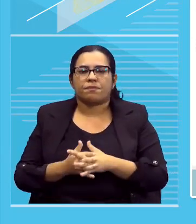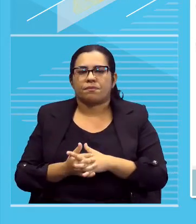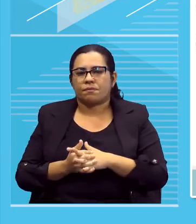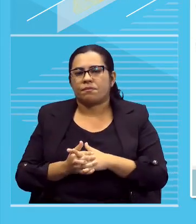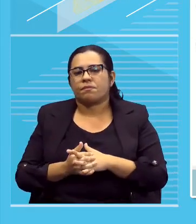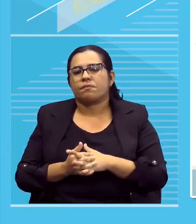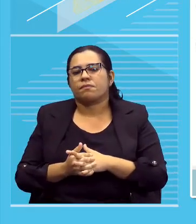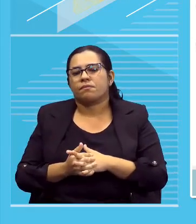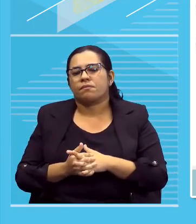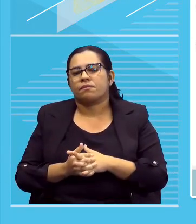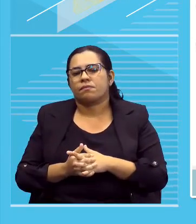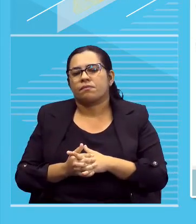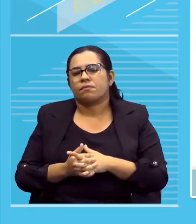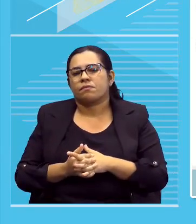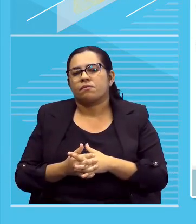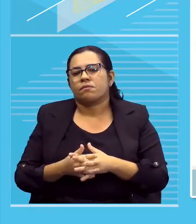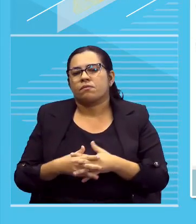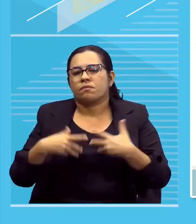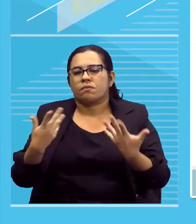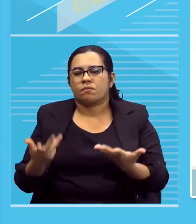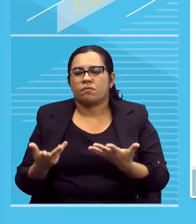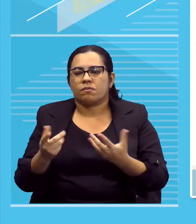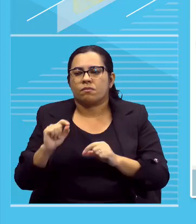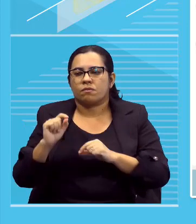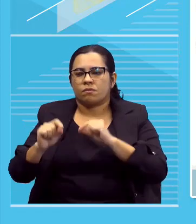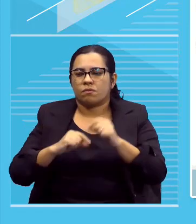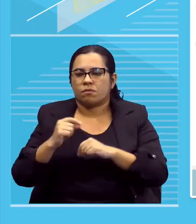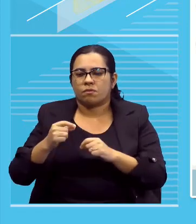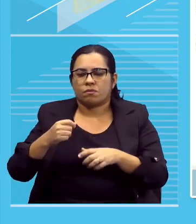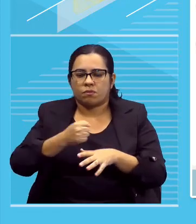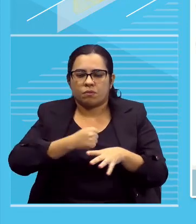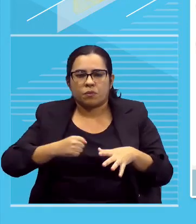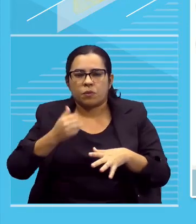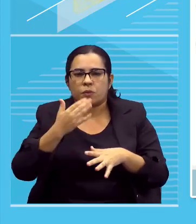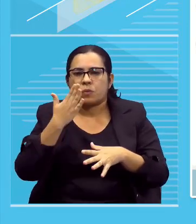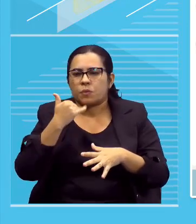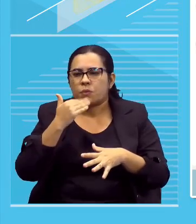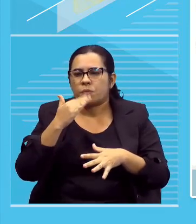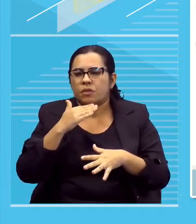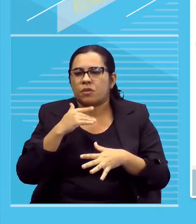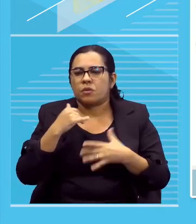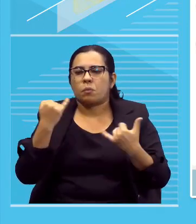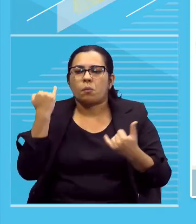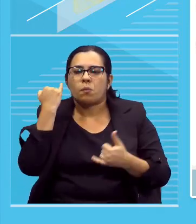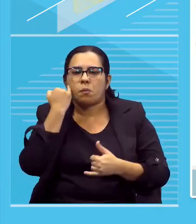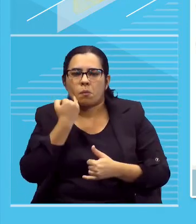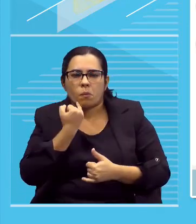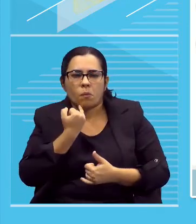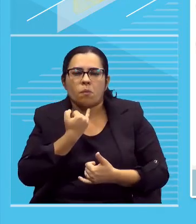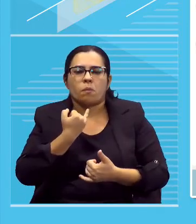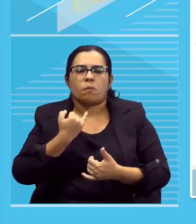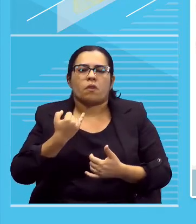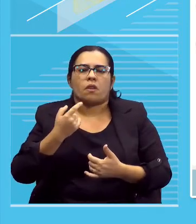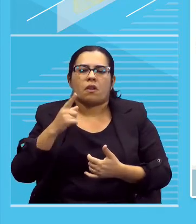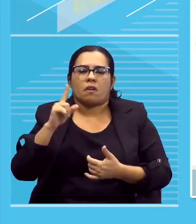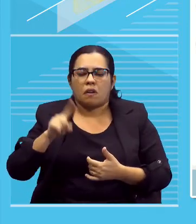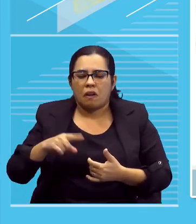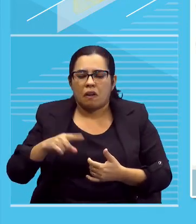é a internacionalização das Dietas dos produtos